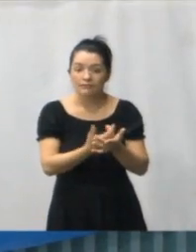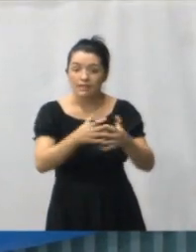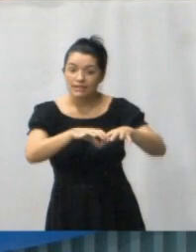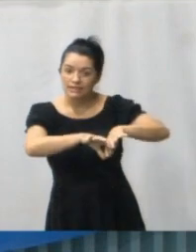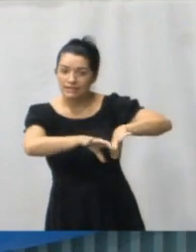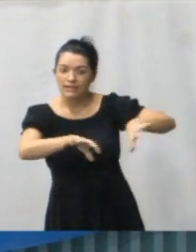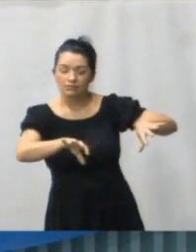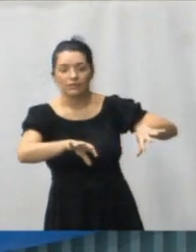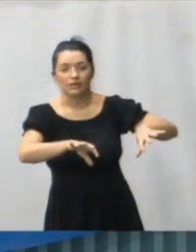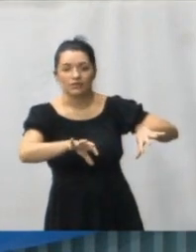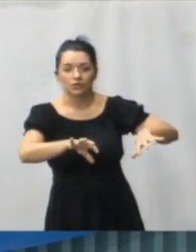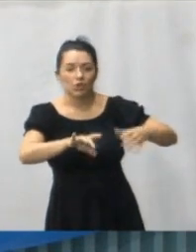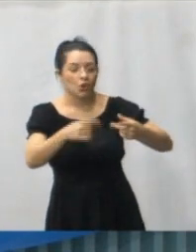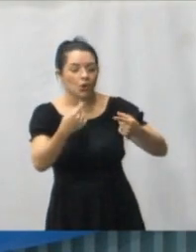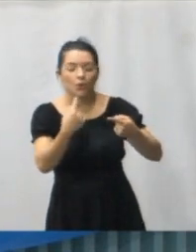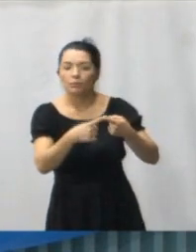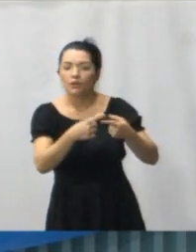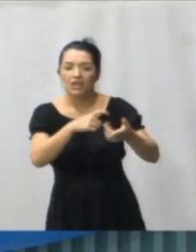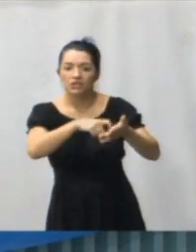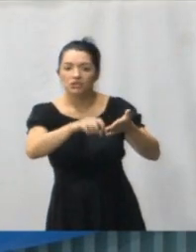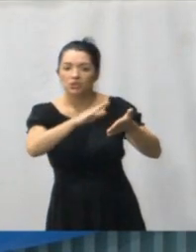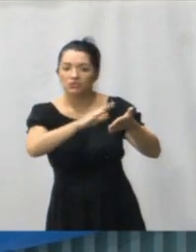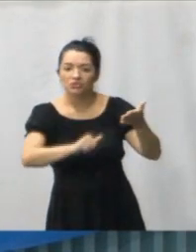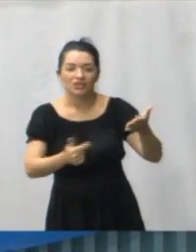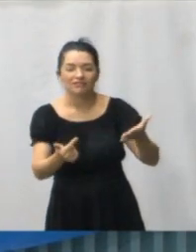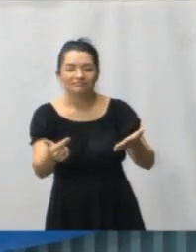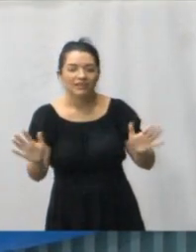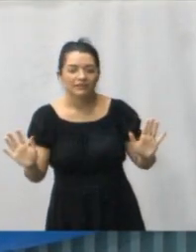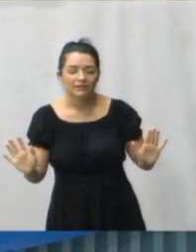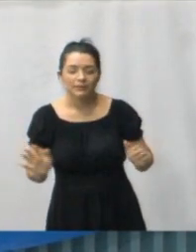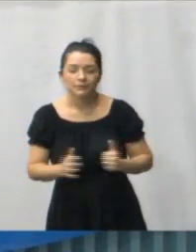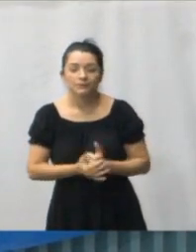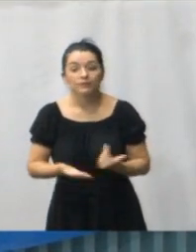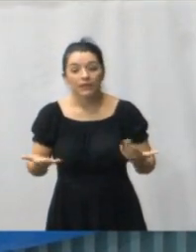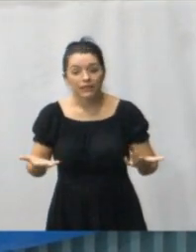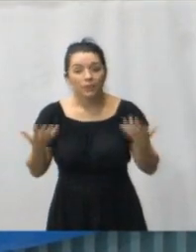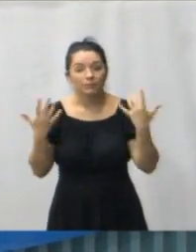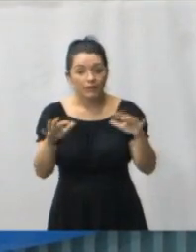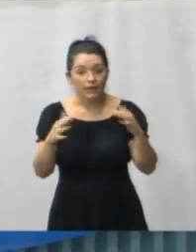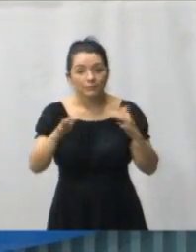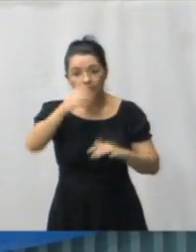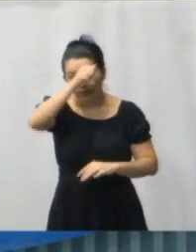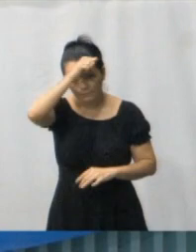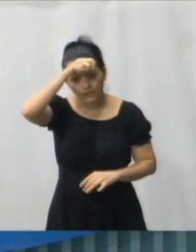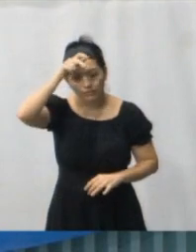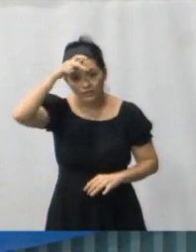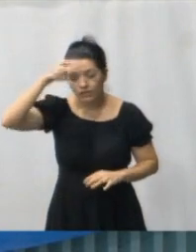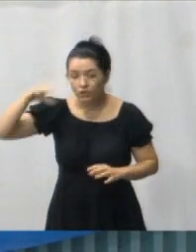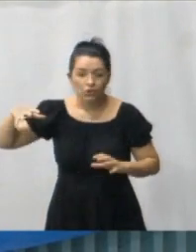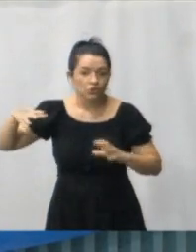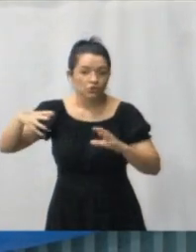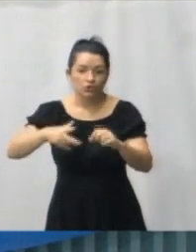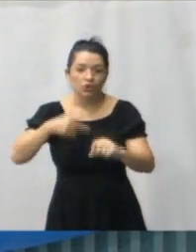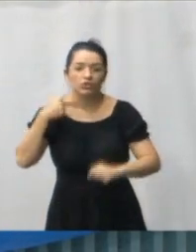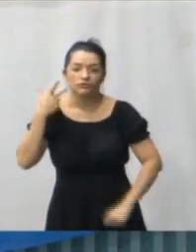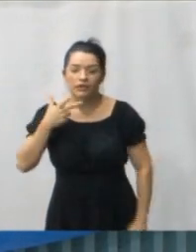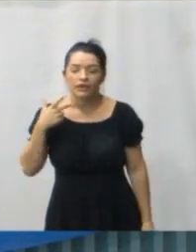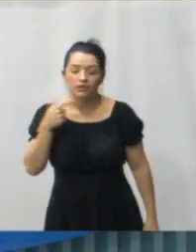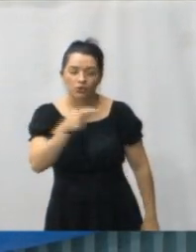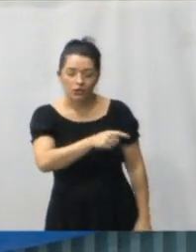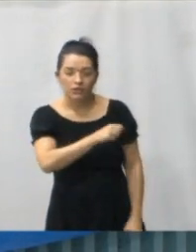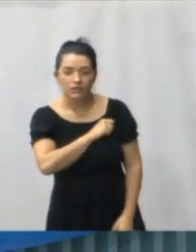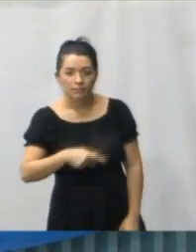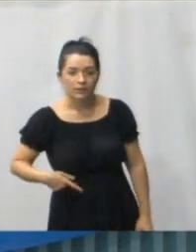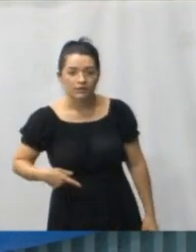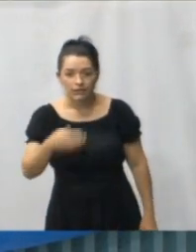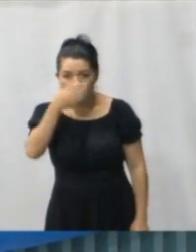Então, fica aqui o nosso parabéns ao prefeito, a essa casa de lei, a todos os vereadores, nosso presidente Davi Ismael, aqueles vereadores que não estão presentes,